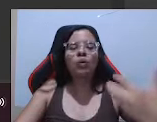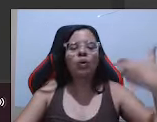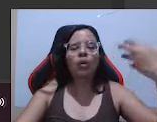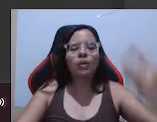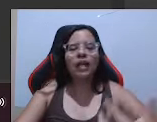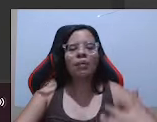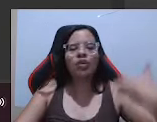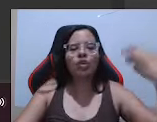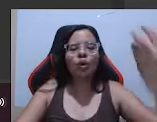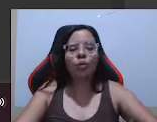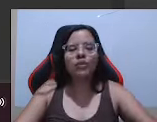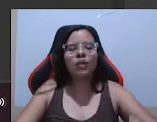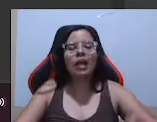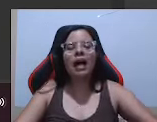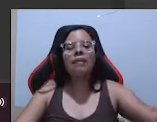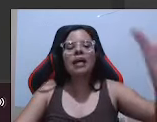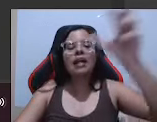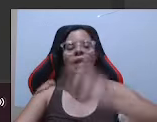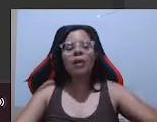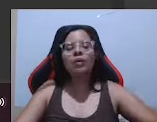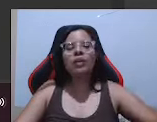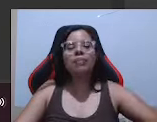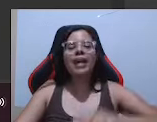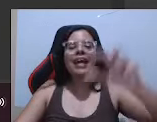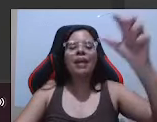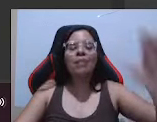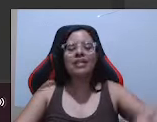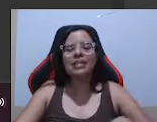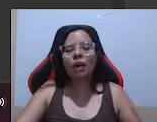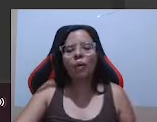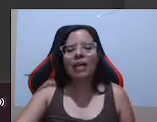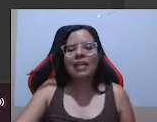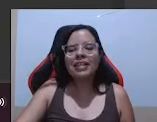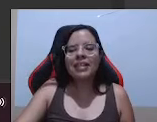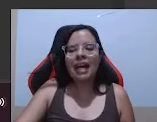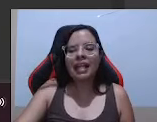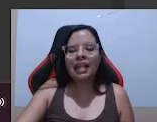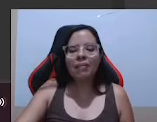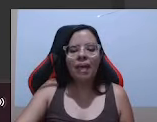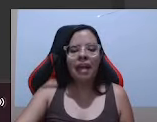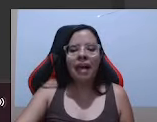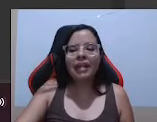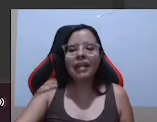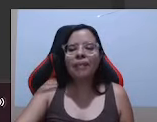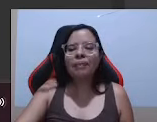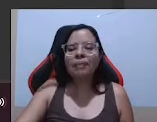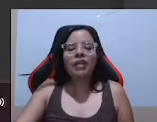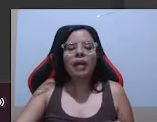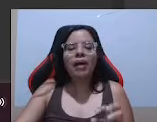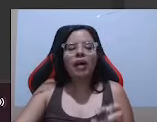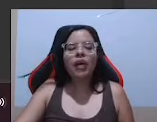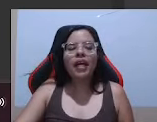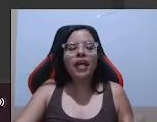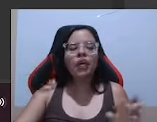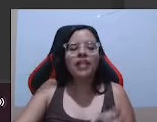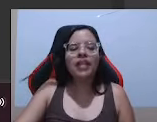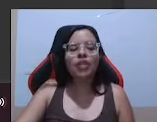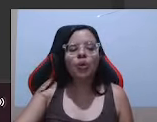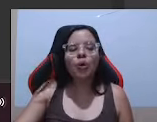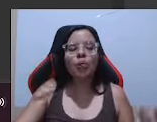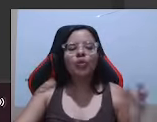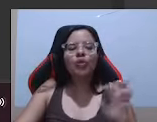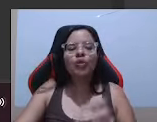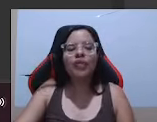no computador, no tablet ou no celular. Lembrando também que a impressão está liberada. Na maioria aqui